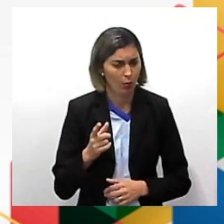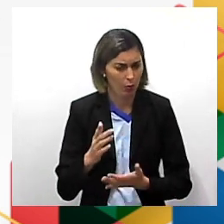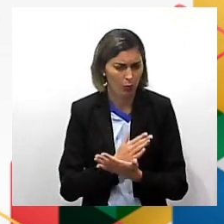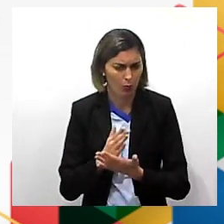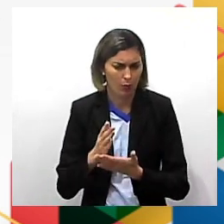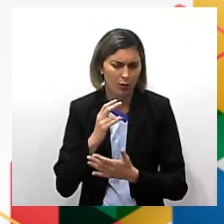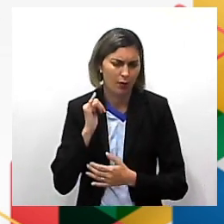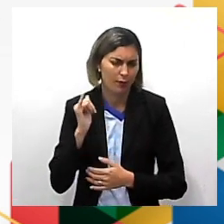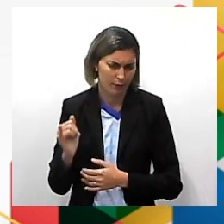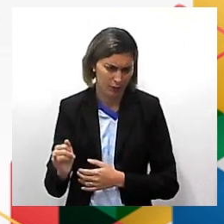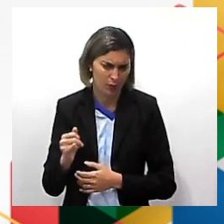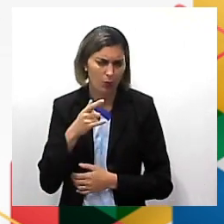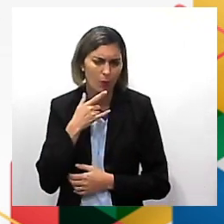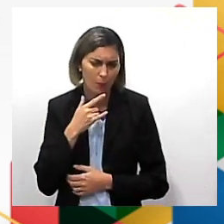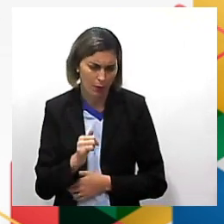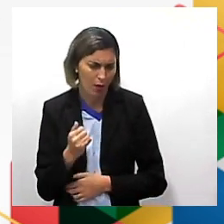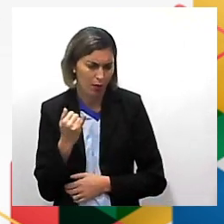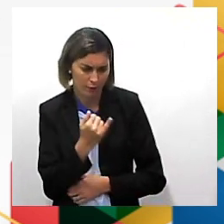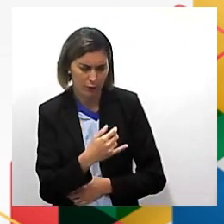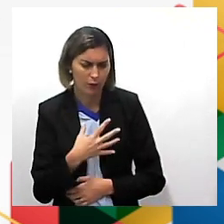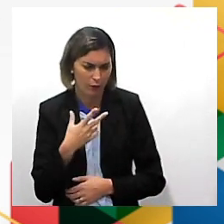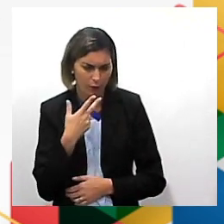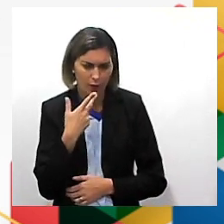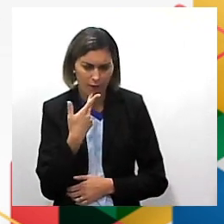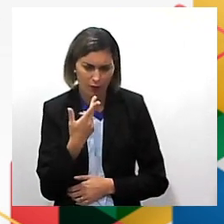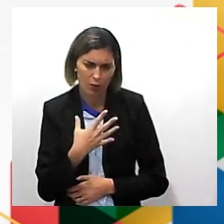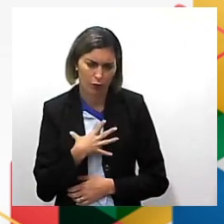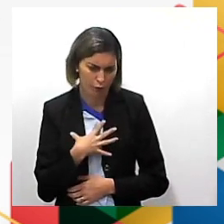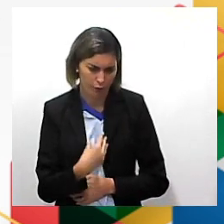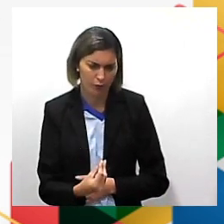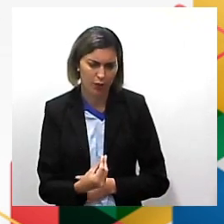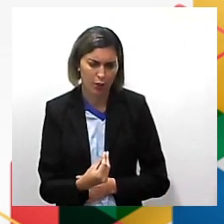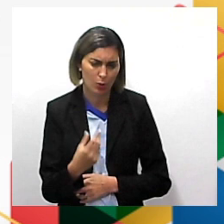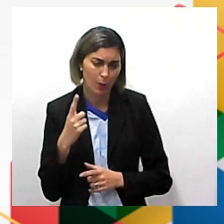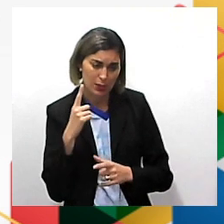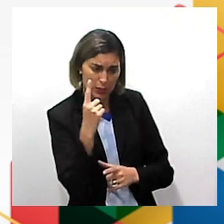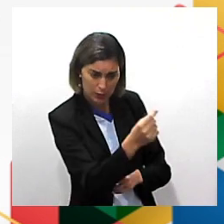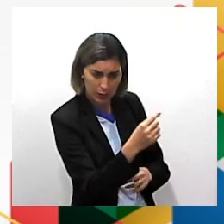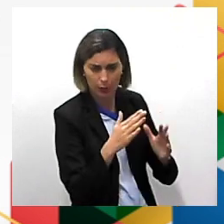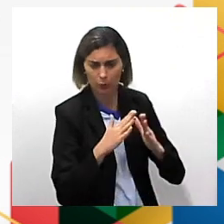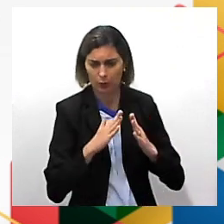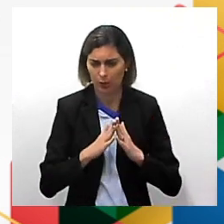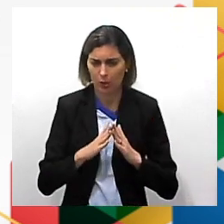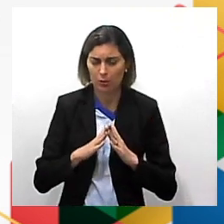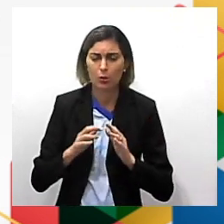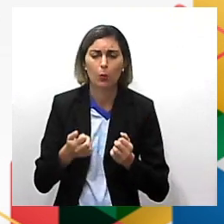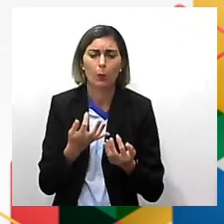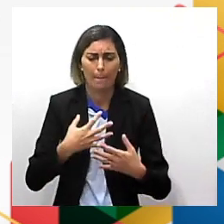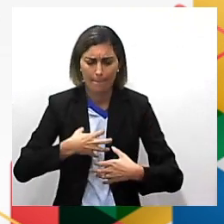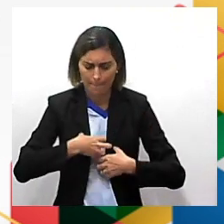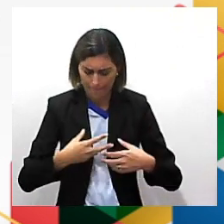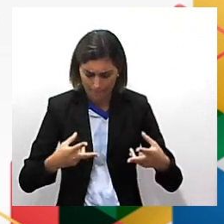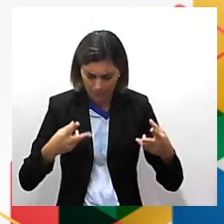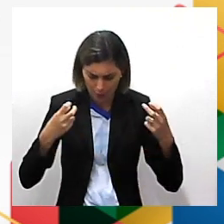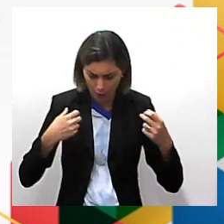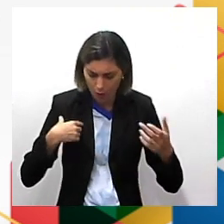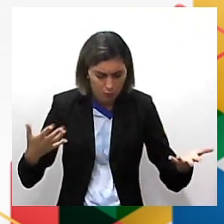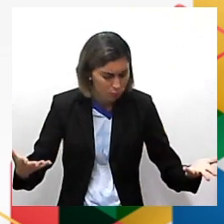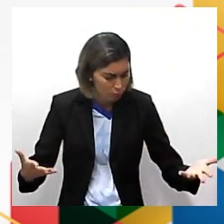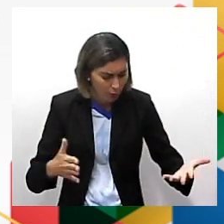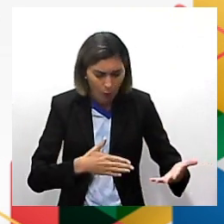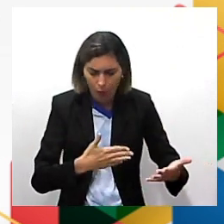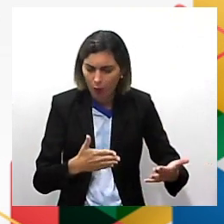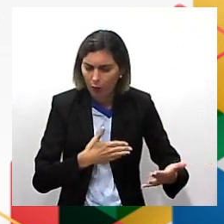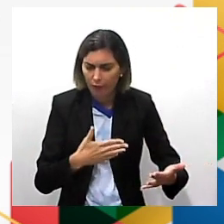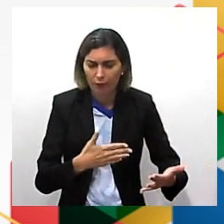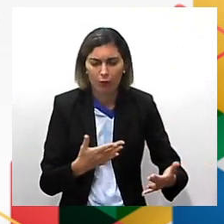alguém dizendo que o pai dizendo que o filho tinha acabado de sair de casa quando ele percebeu que os livros não estavam